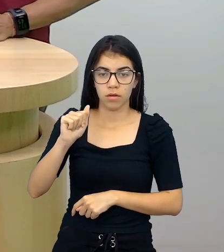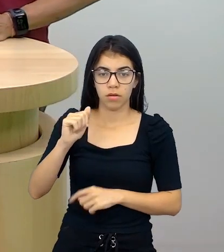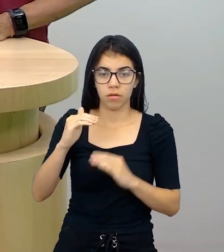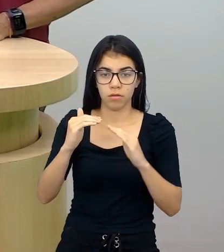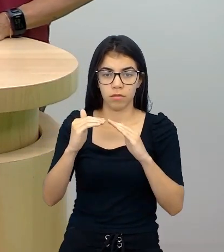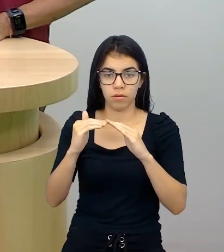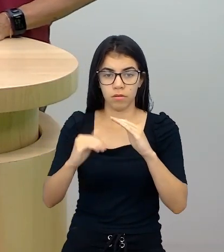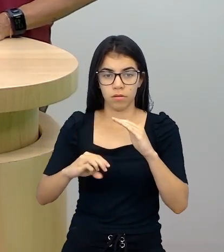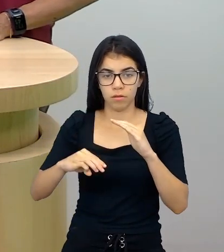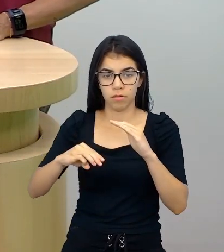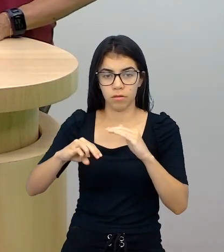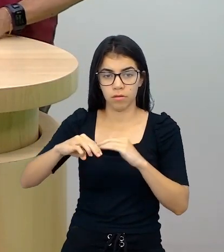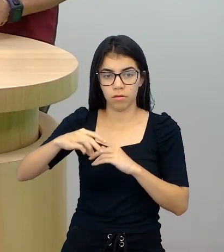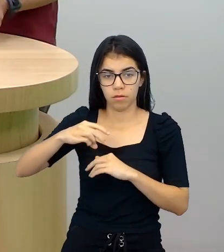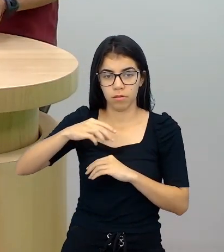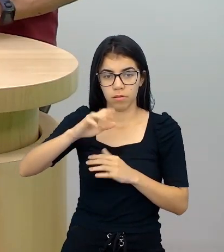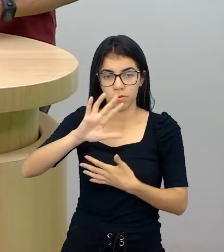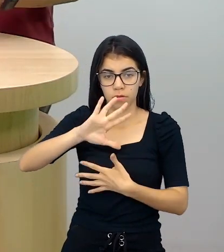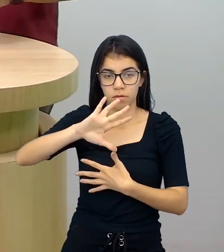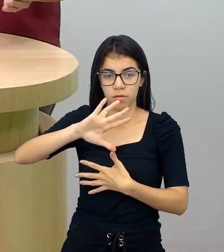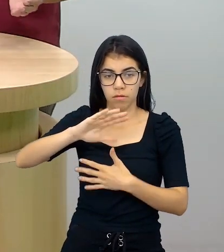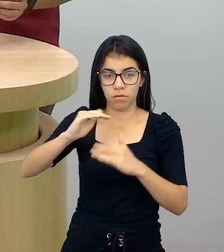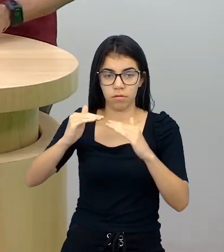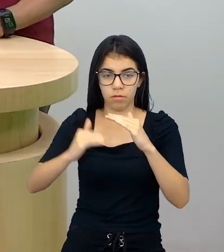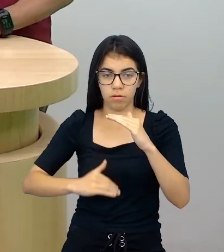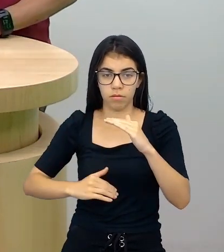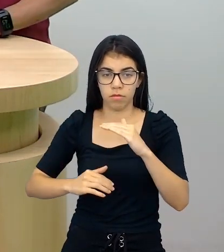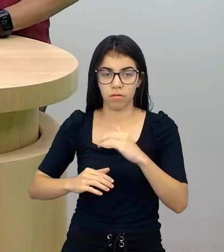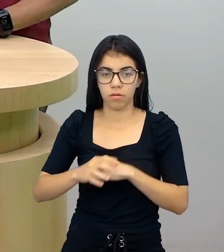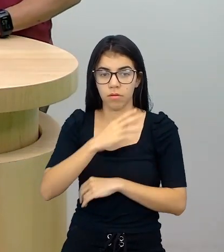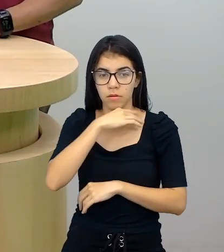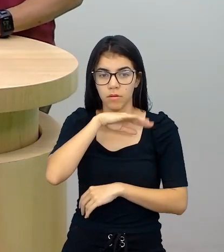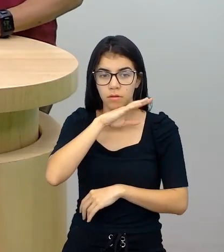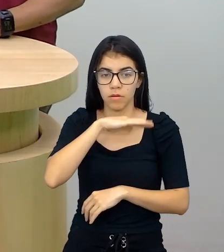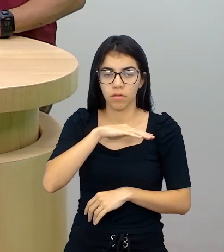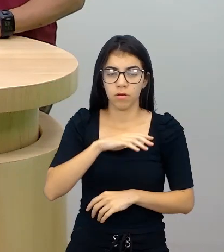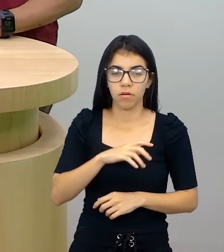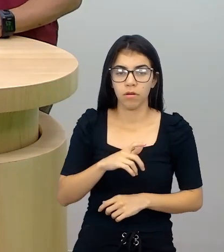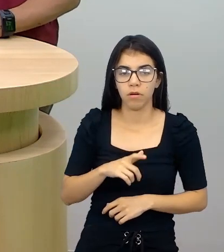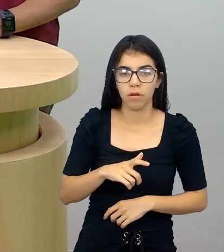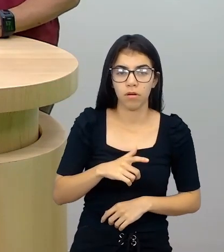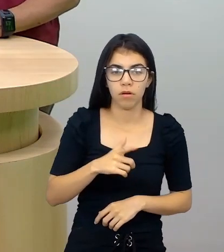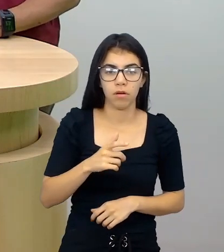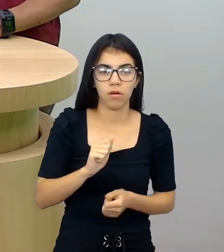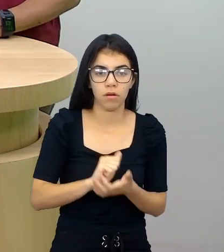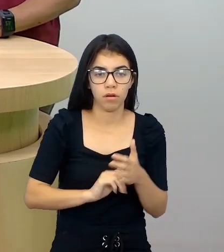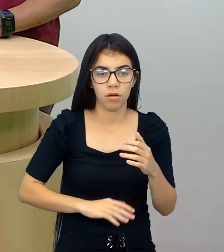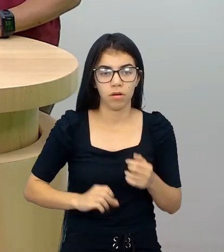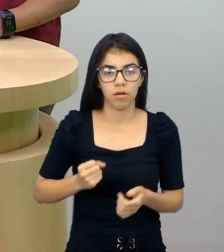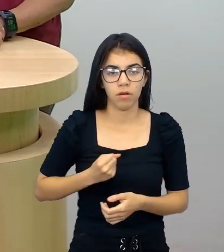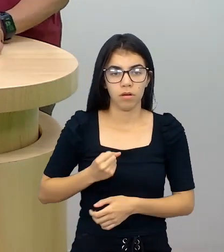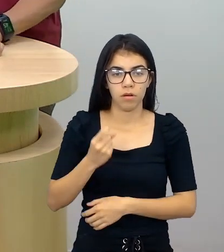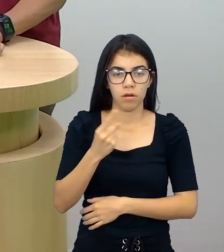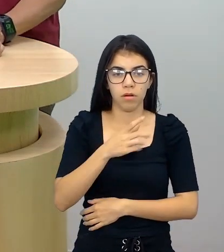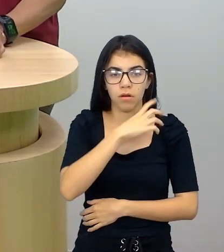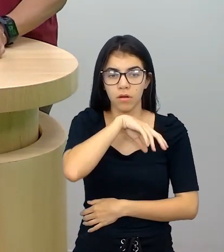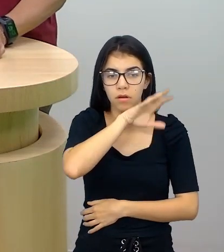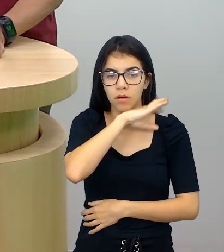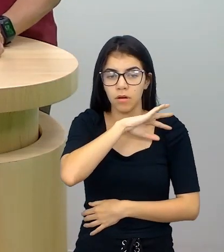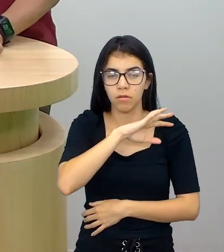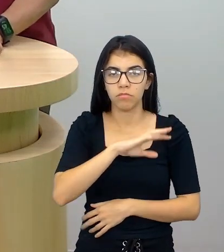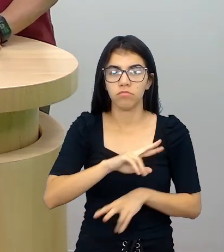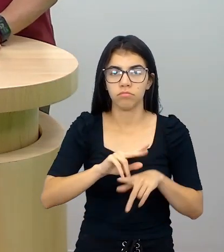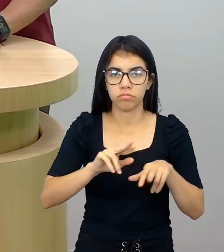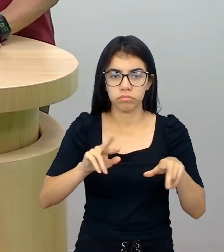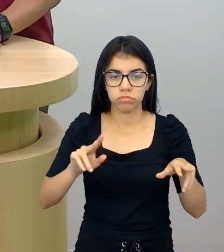Abaixo do mapa, né? Mas a gente sabe que tem bicho lá, tem. porque a gente falou disso. Eu, pelo menos lá na minha atividade 1, a gente falou muito dos seres vivos, né,